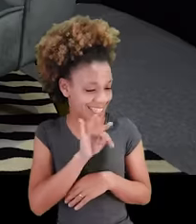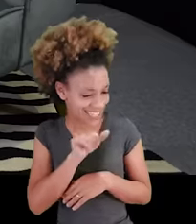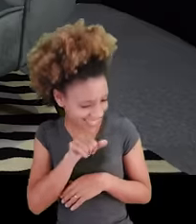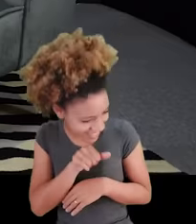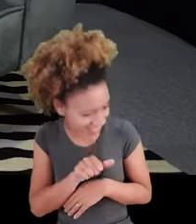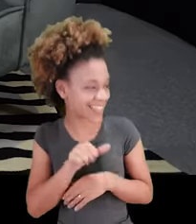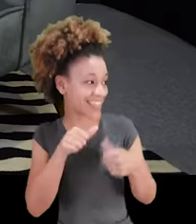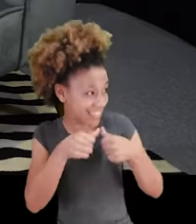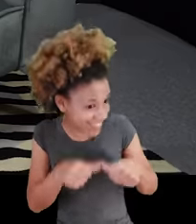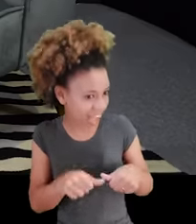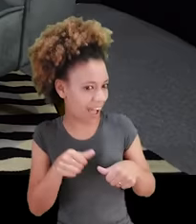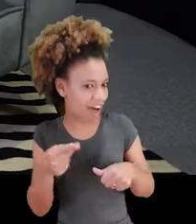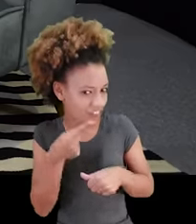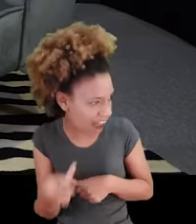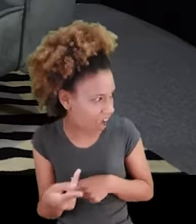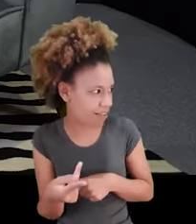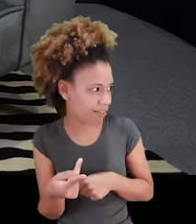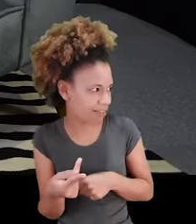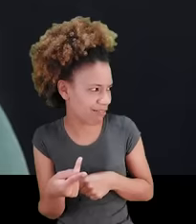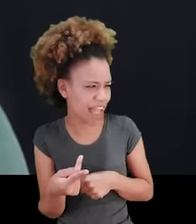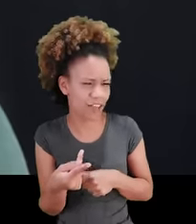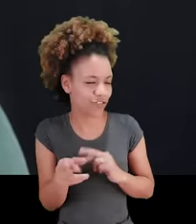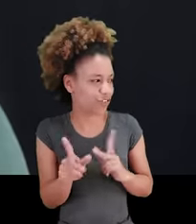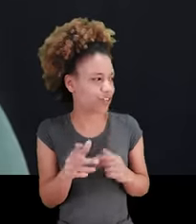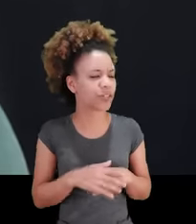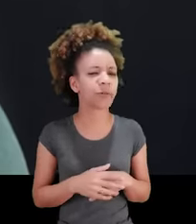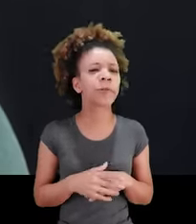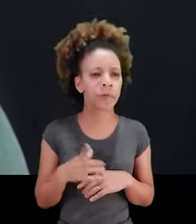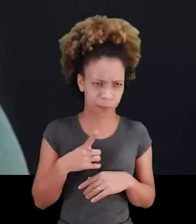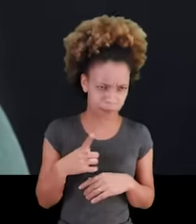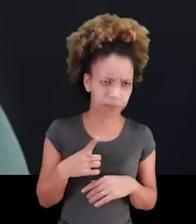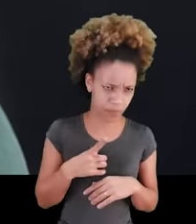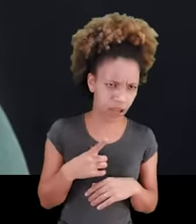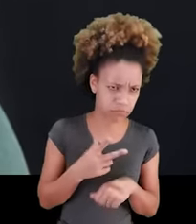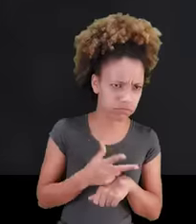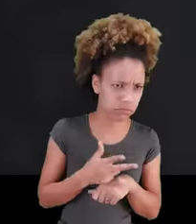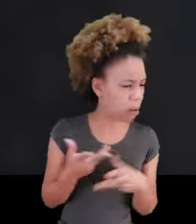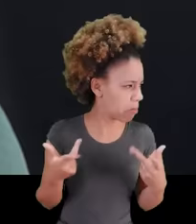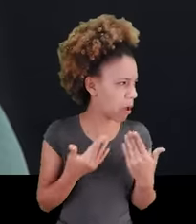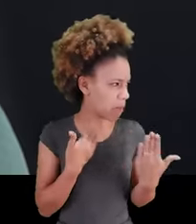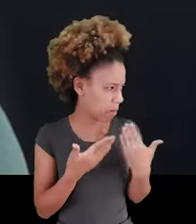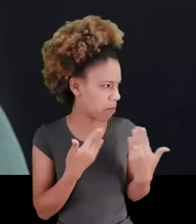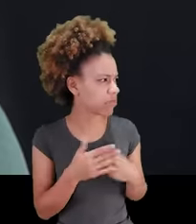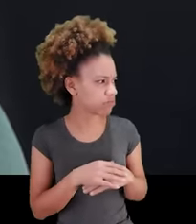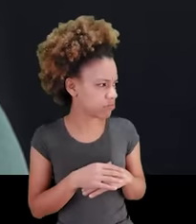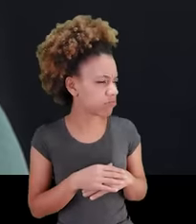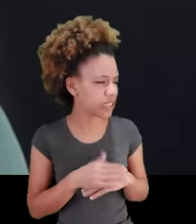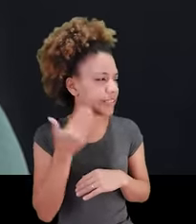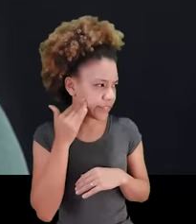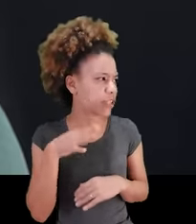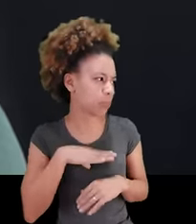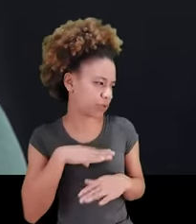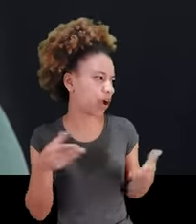Você está a falar, é meio diferente pra falar. E, cara, acho que temos aqui, né? Acho que temos um belo papo. Eu acho que a gente entendeu